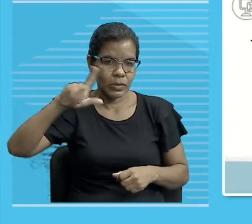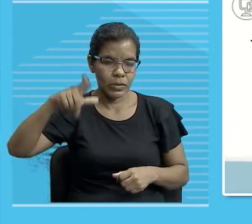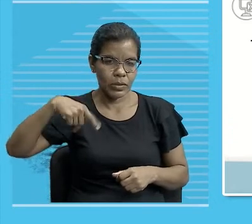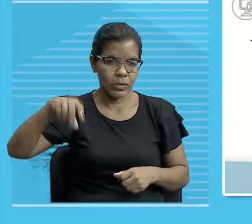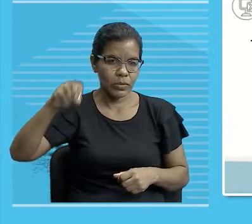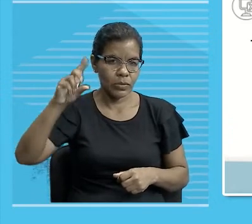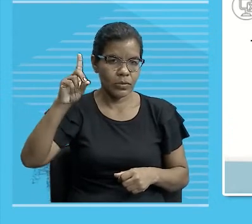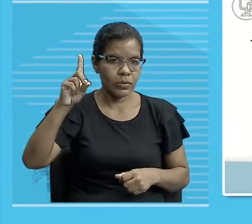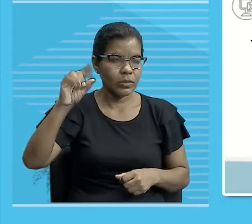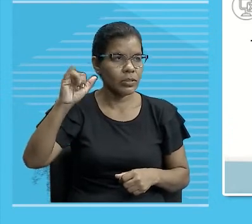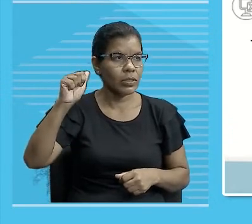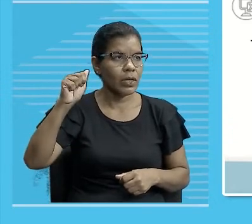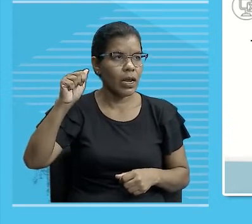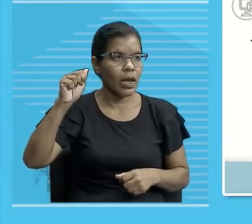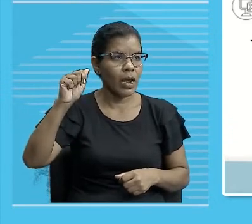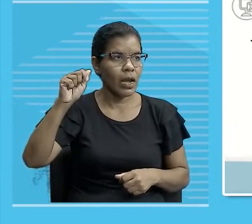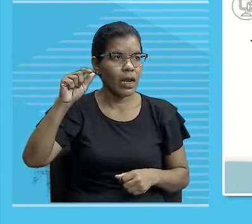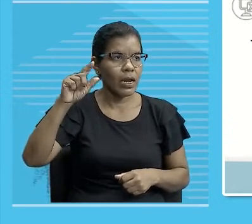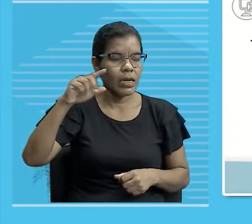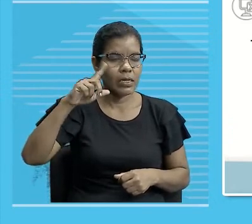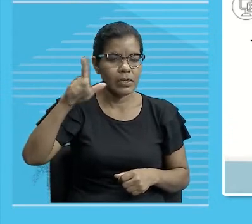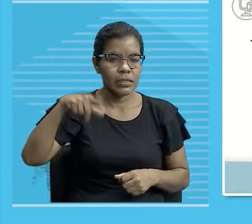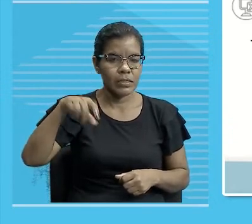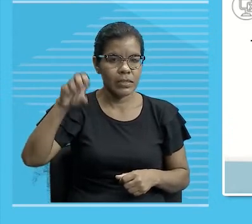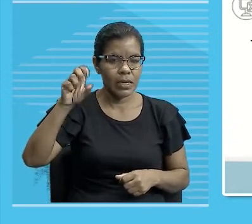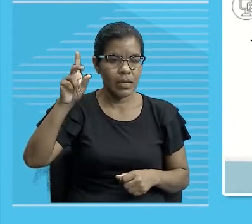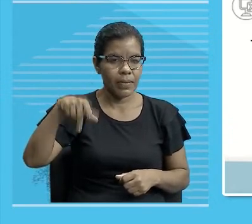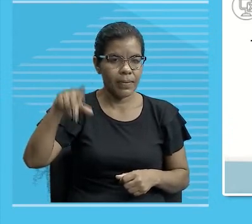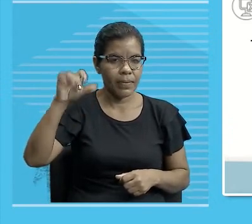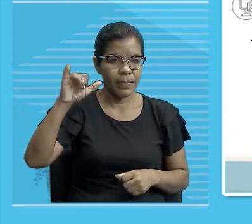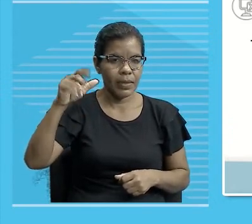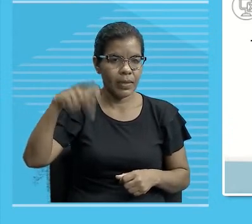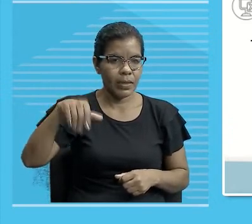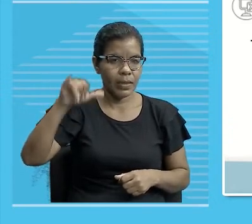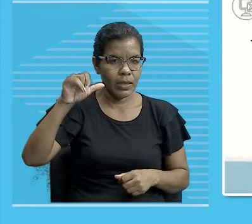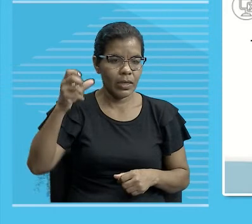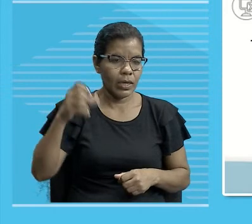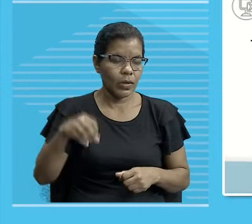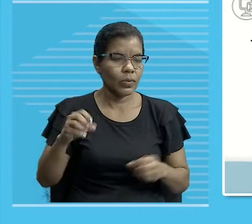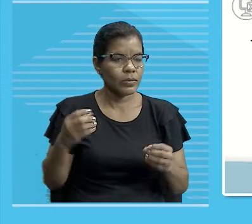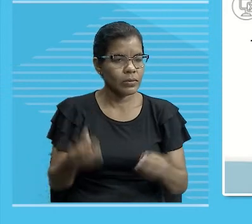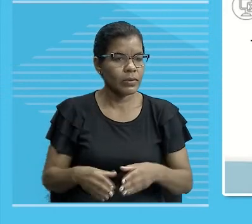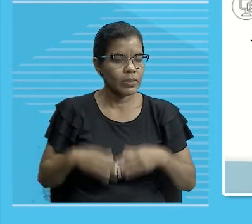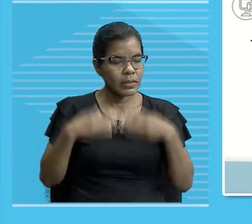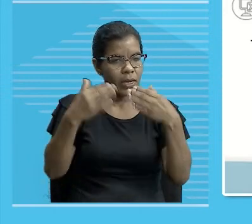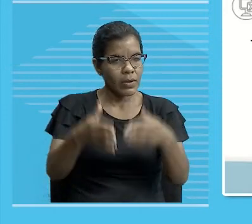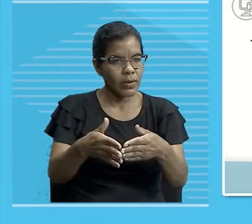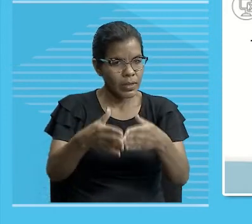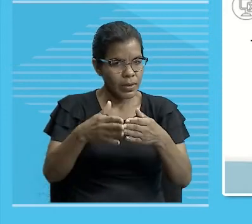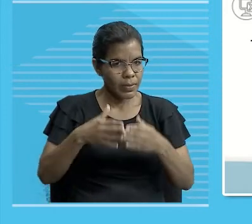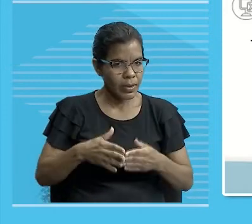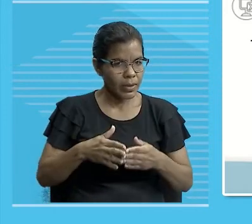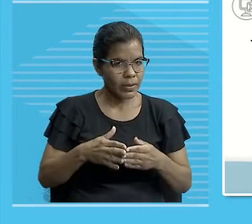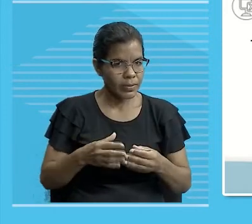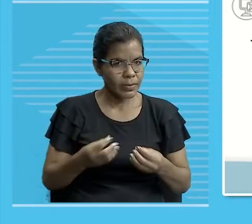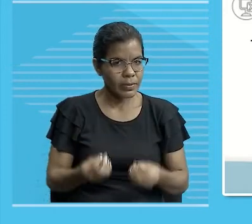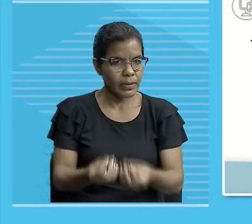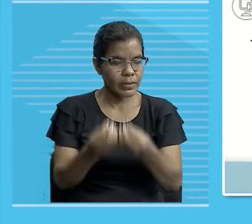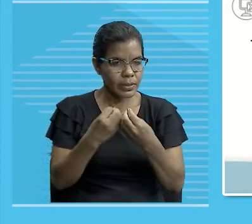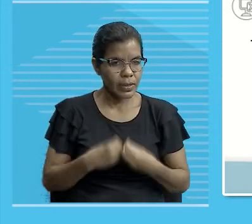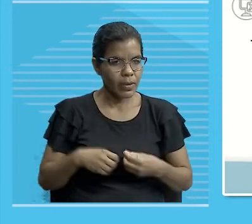né, passaram a ter maior aceitação, por isso. É isso que eu quero